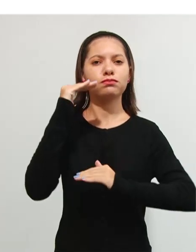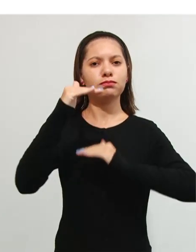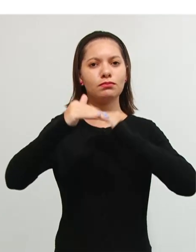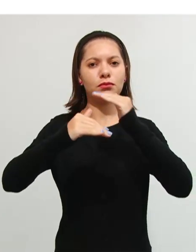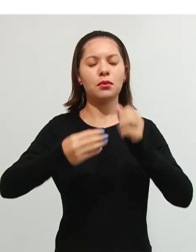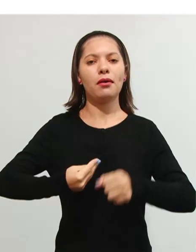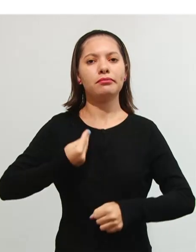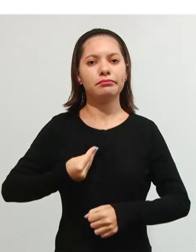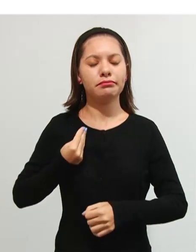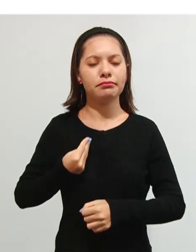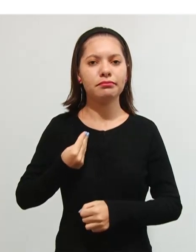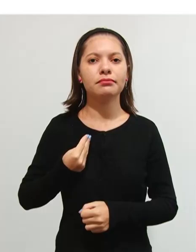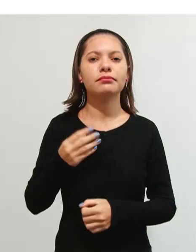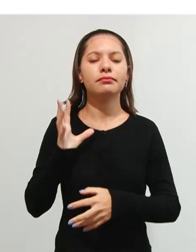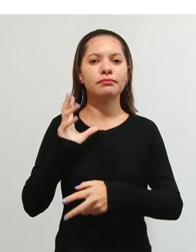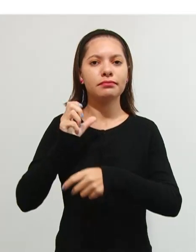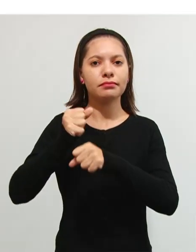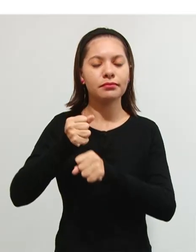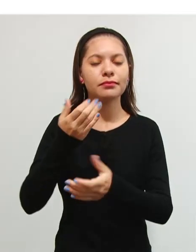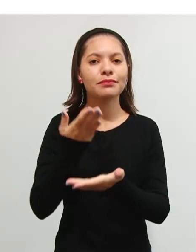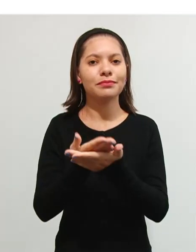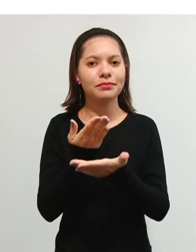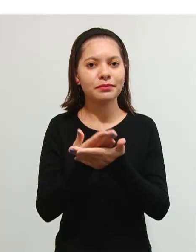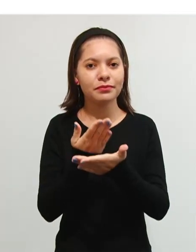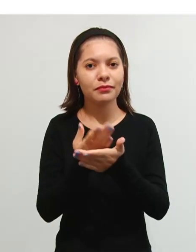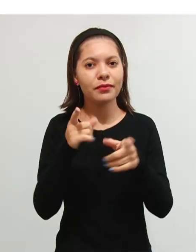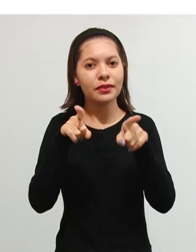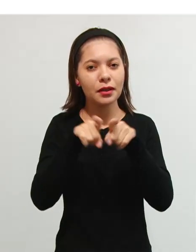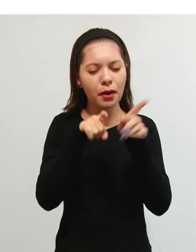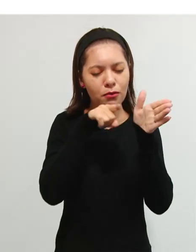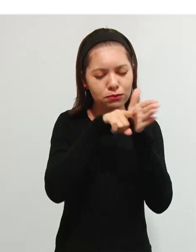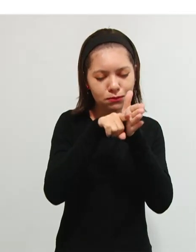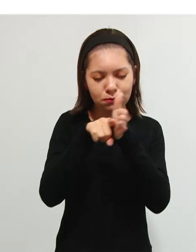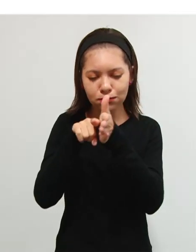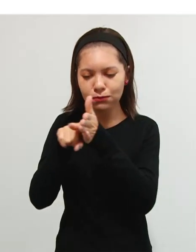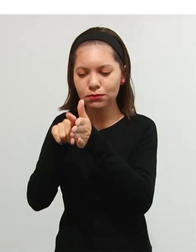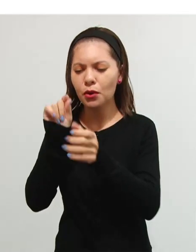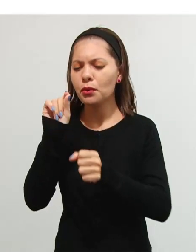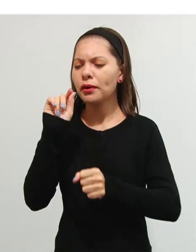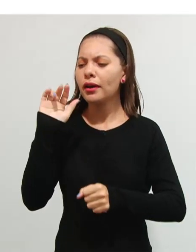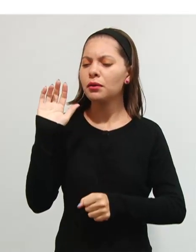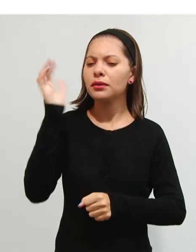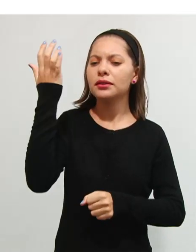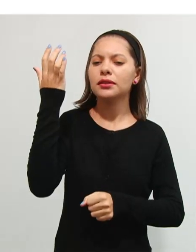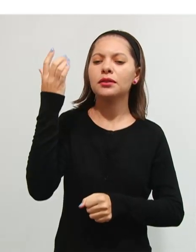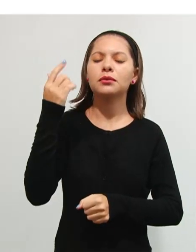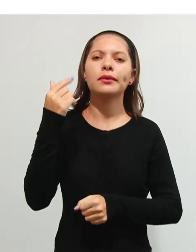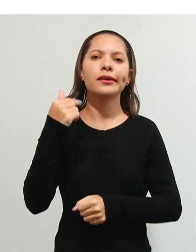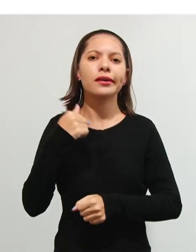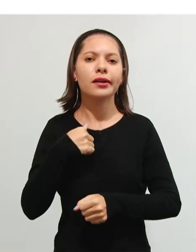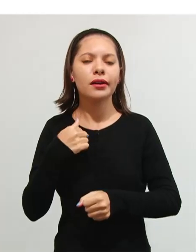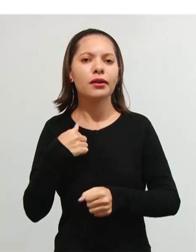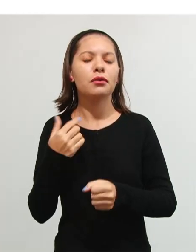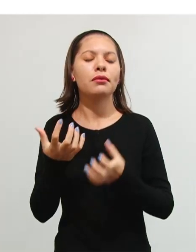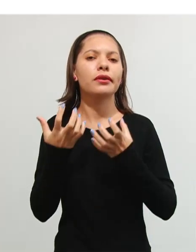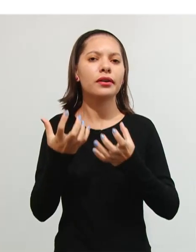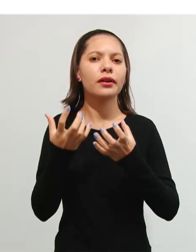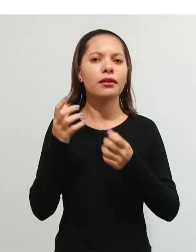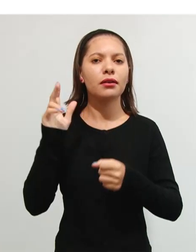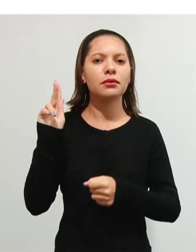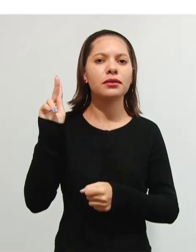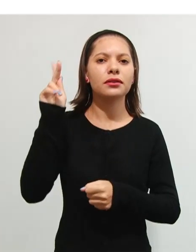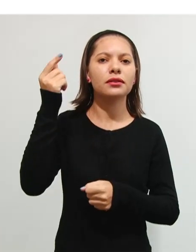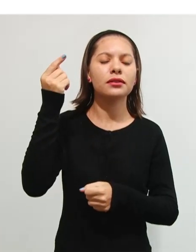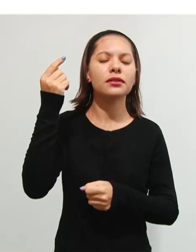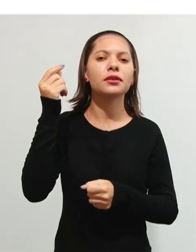estudioso e também enquanto investigativo do que estava acontecendo ou que ele gostaria que acontecesse enquanto